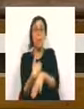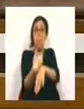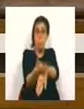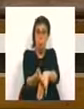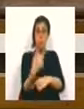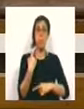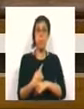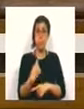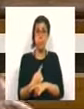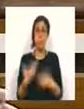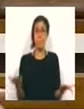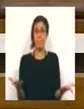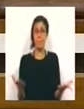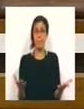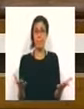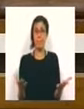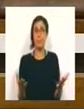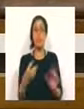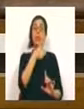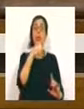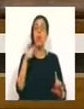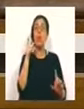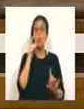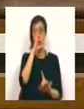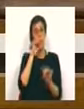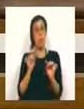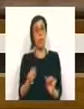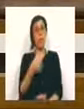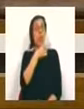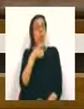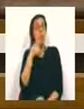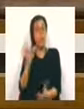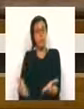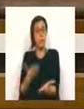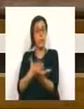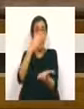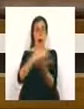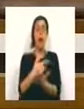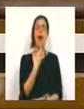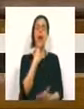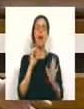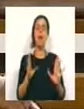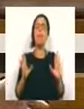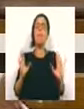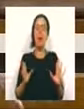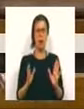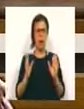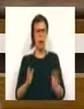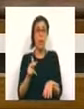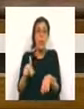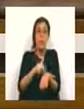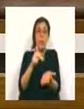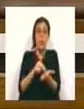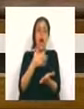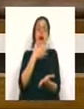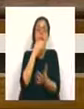atrasada, embora tenha sido um compromisso do Governo apresentá-la até abril, mas não é necessário aguardarmos